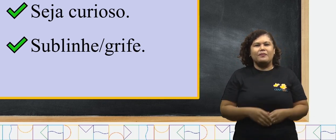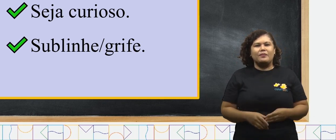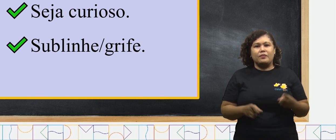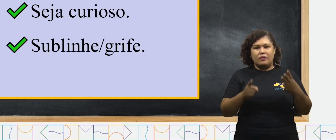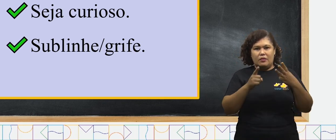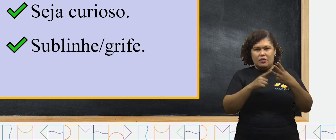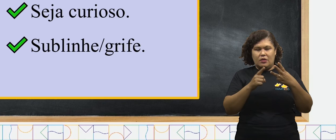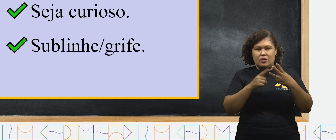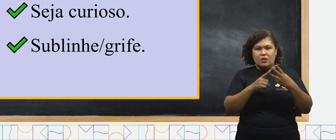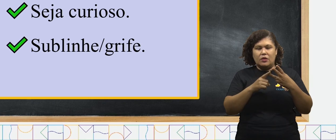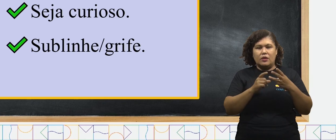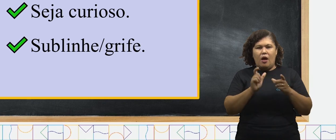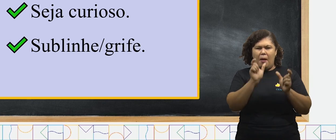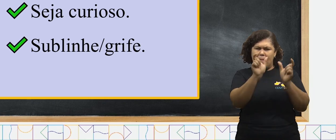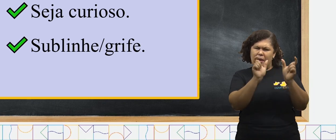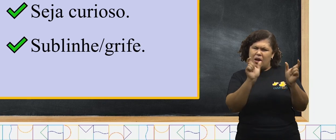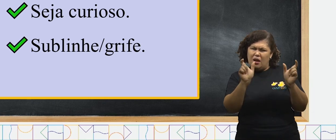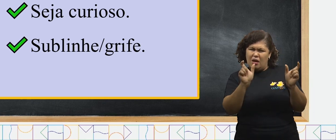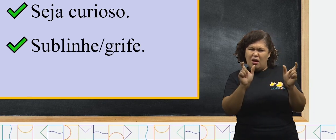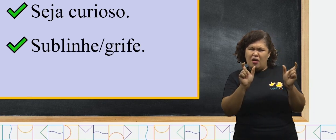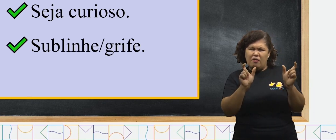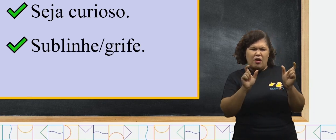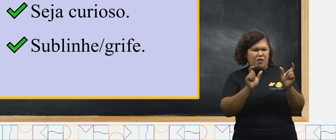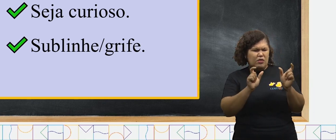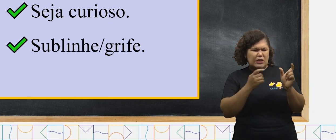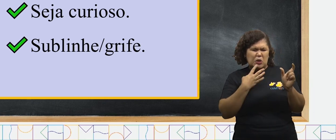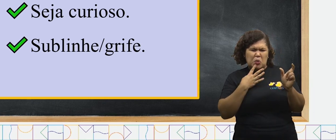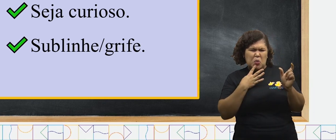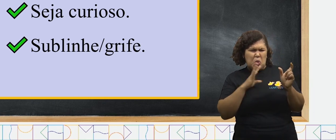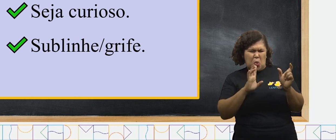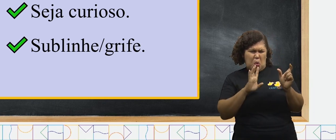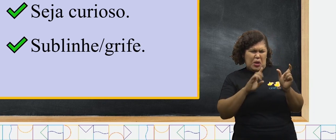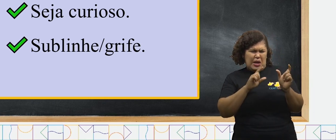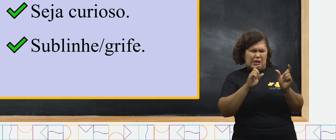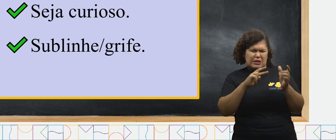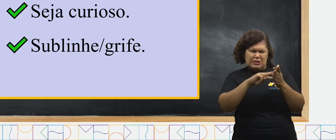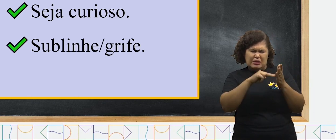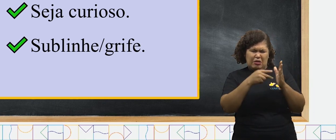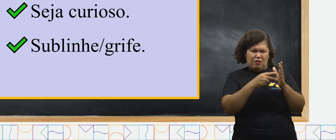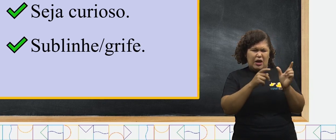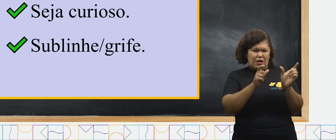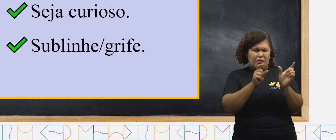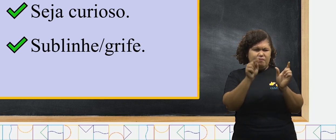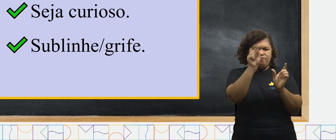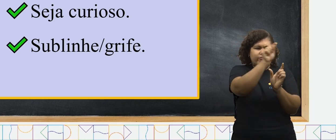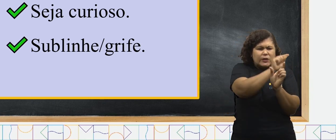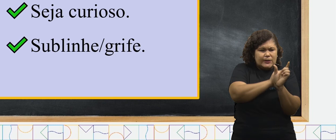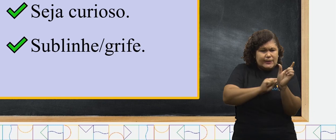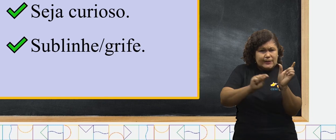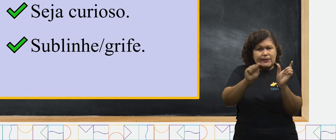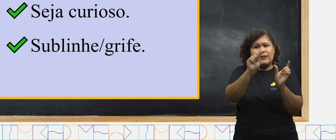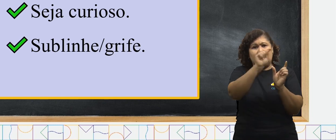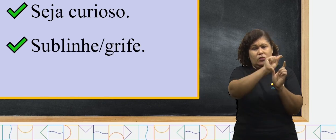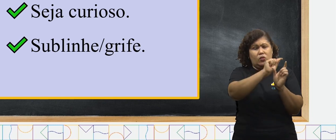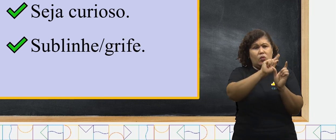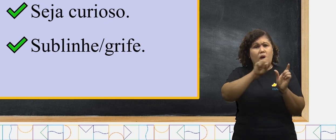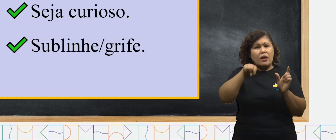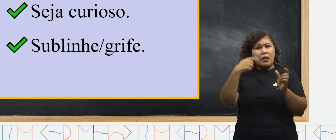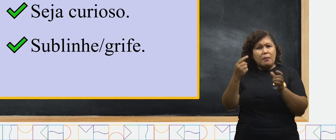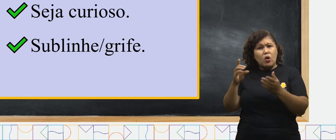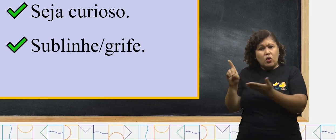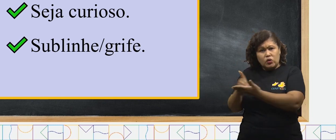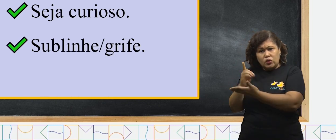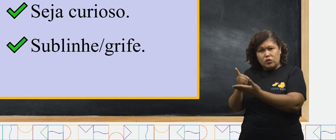passo, sublinhe ou grife. Leu alguma palavra desconhecida? Circule esta palavra. Busque